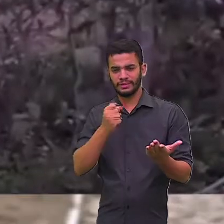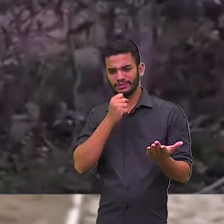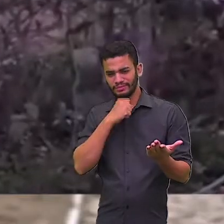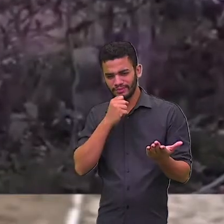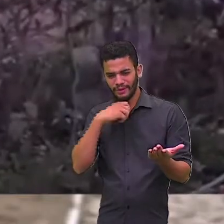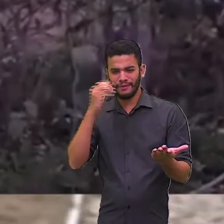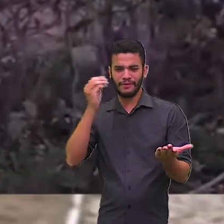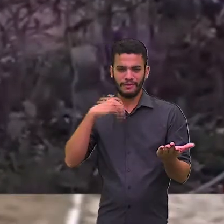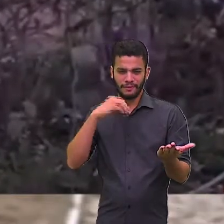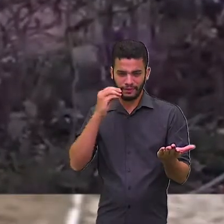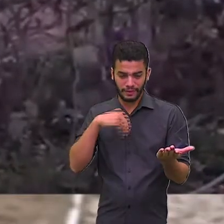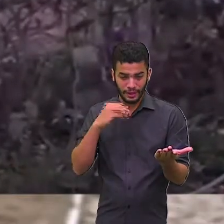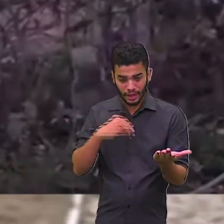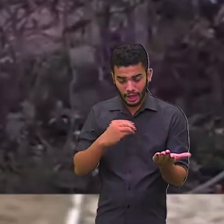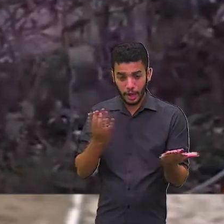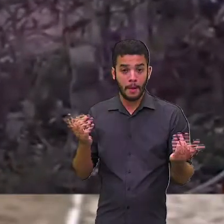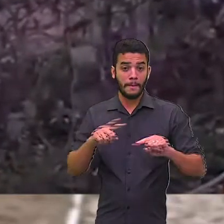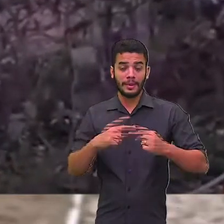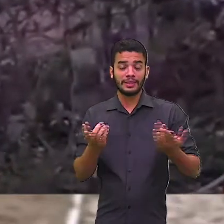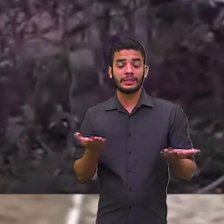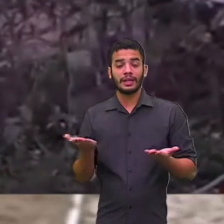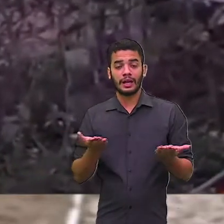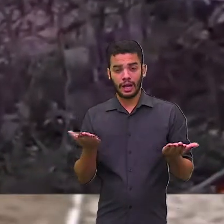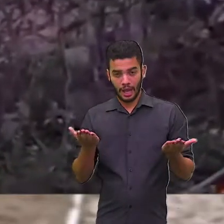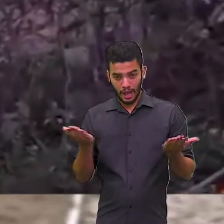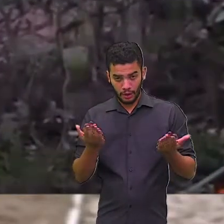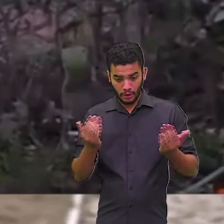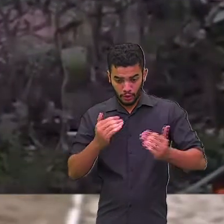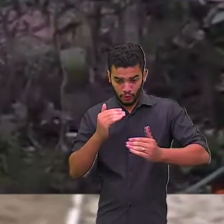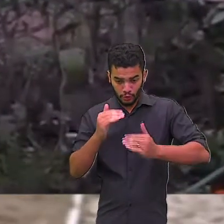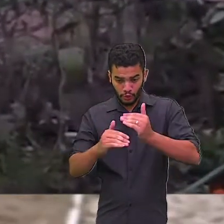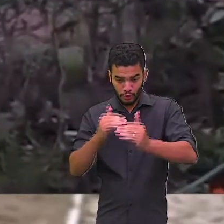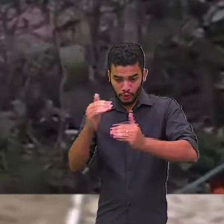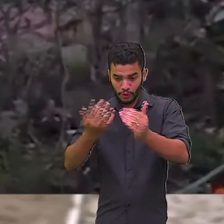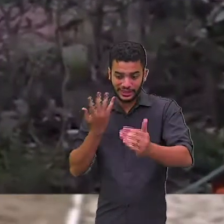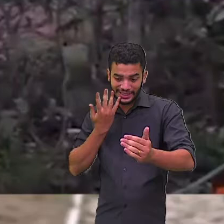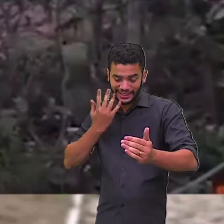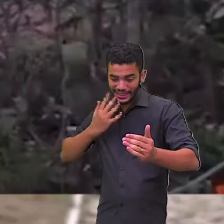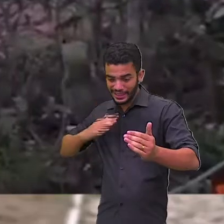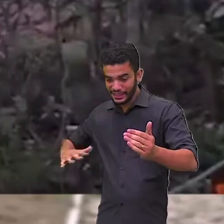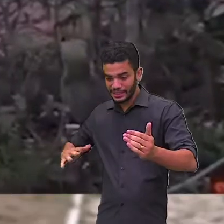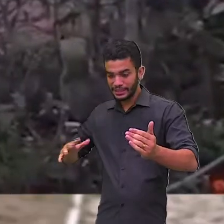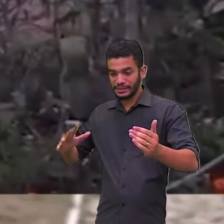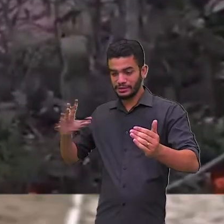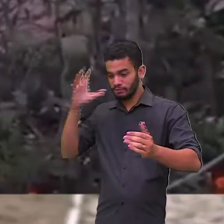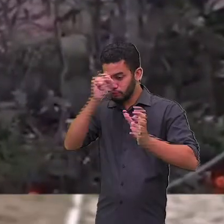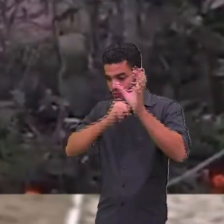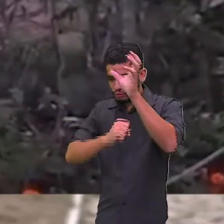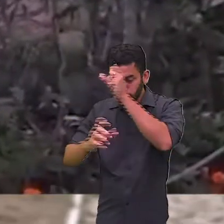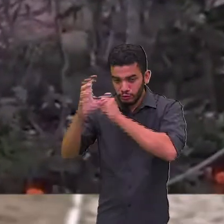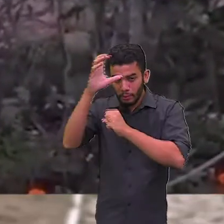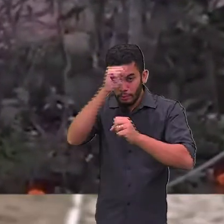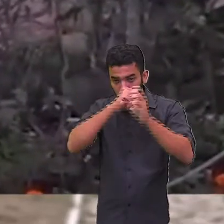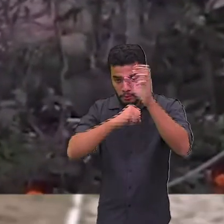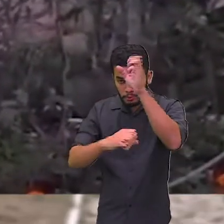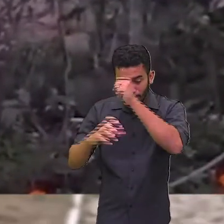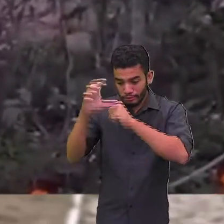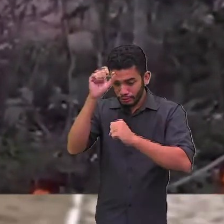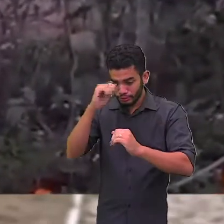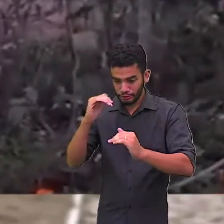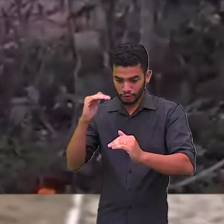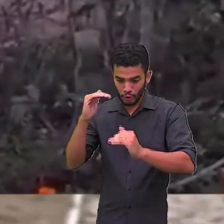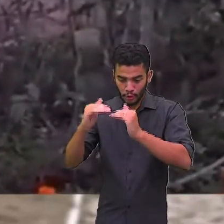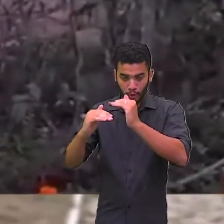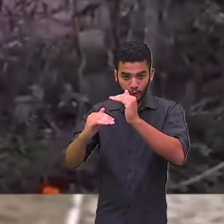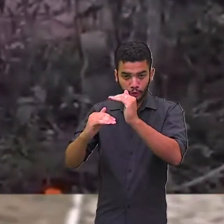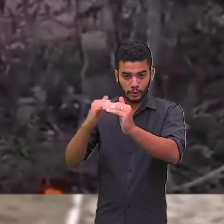gente vê as crianças que já estudou, as crianças que estão saindo daqui, as próprias crianças daqui já